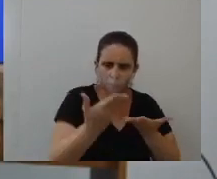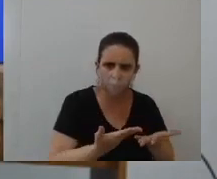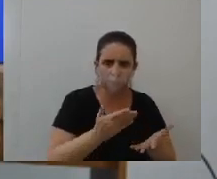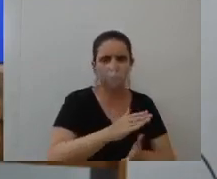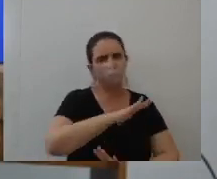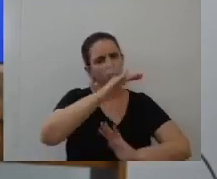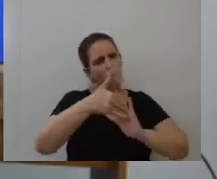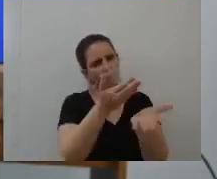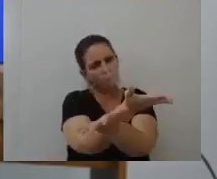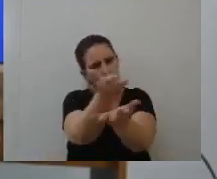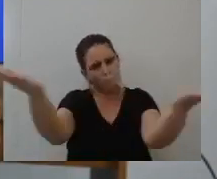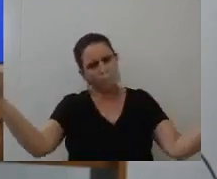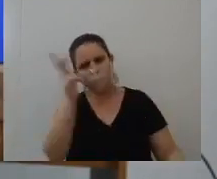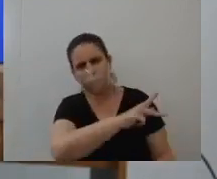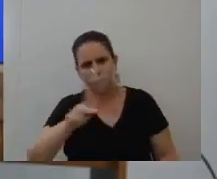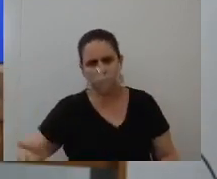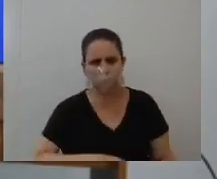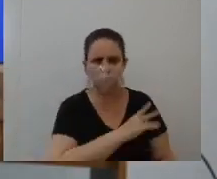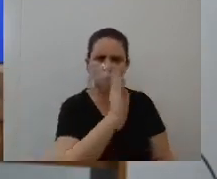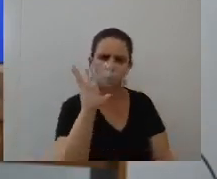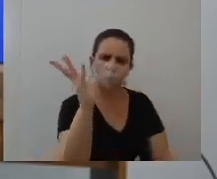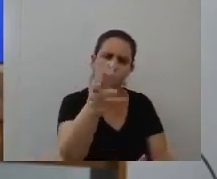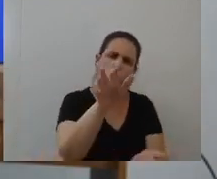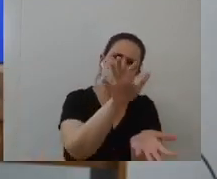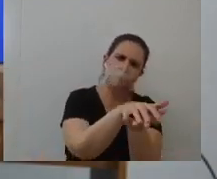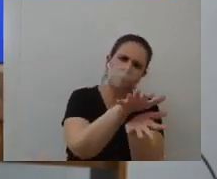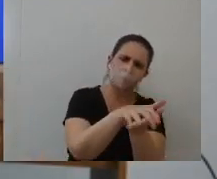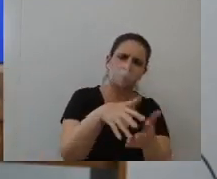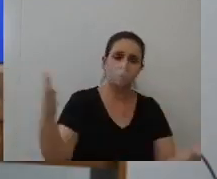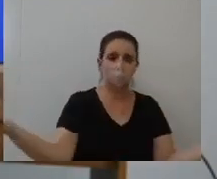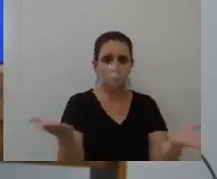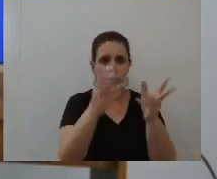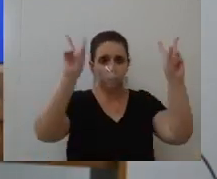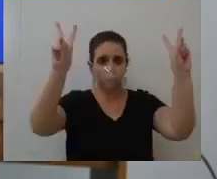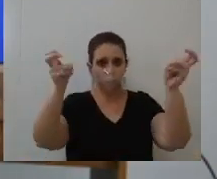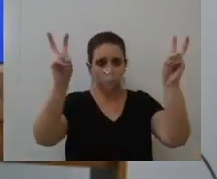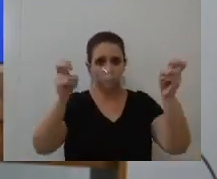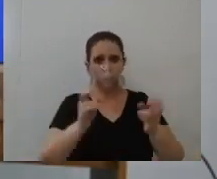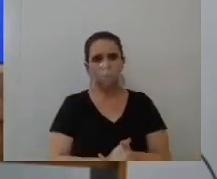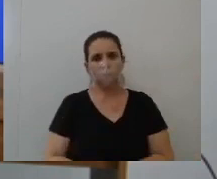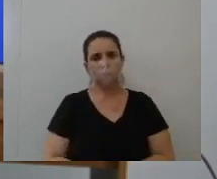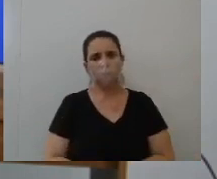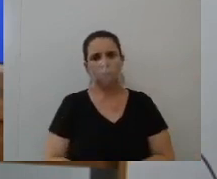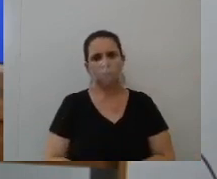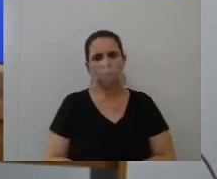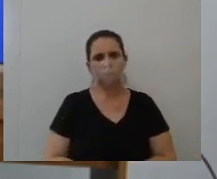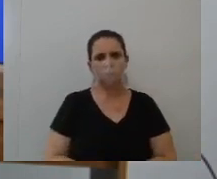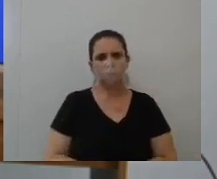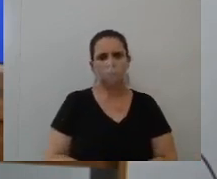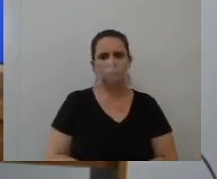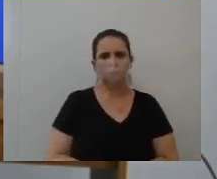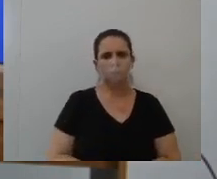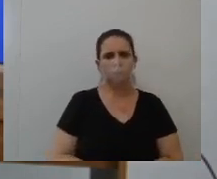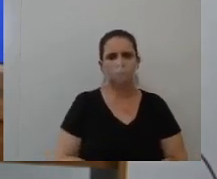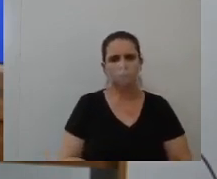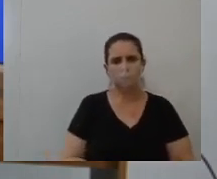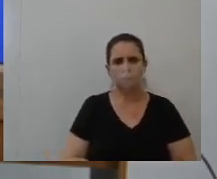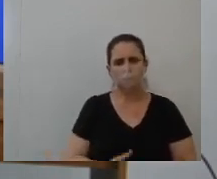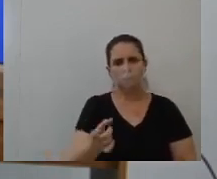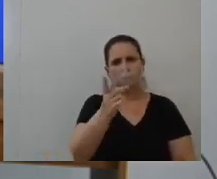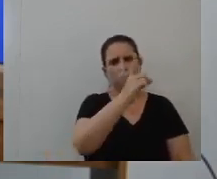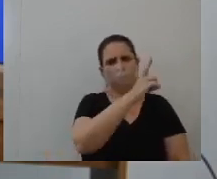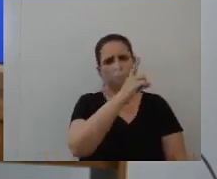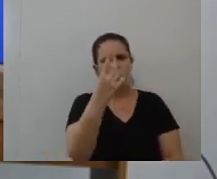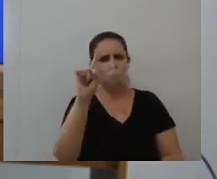todos vocês, professores de todo o estado de Pernambuco. A gente vai para um assunto, hoje eu cansei, viu? Tô sem sair daqui desde uma hora da